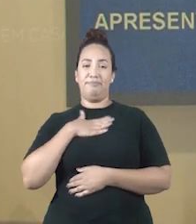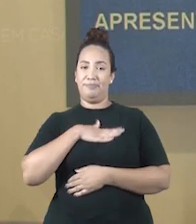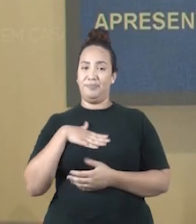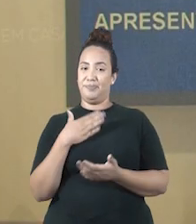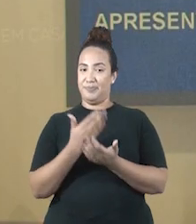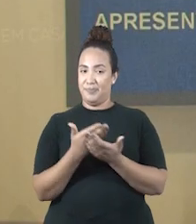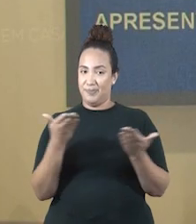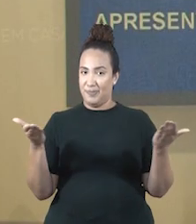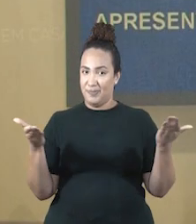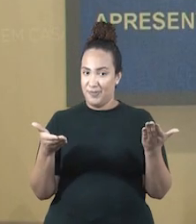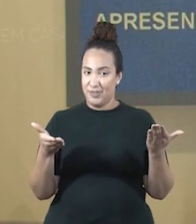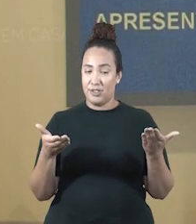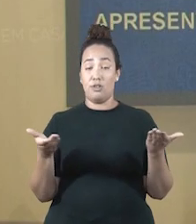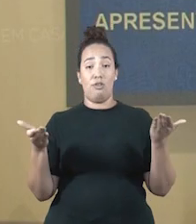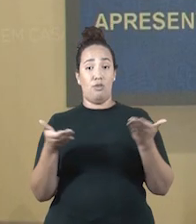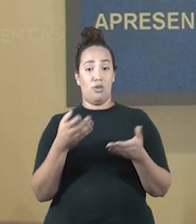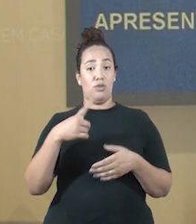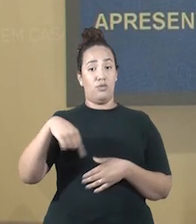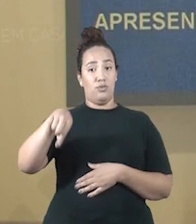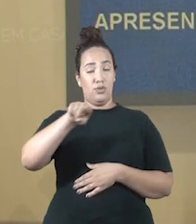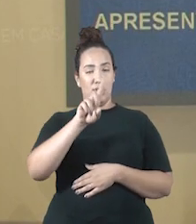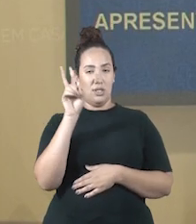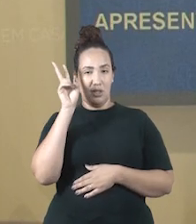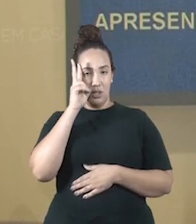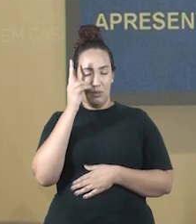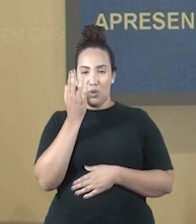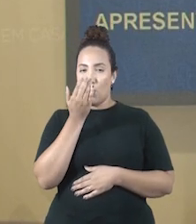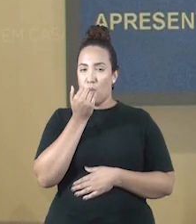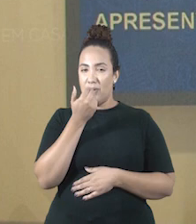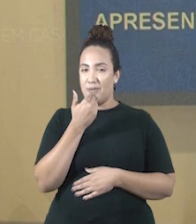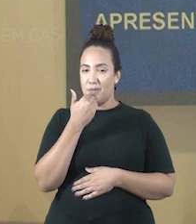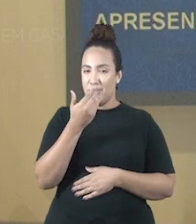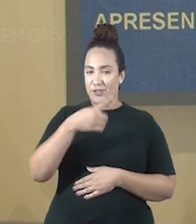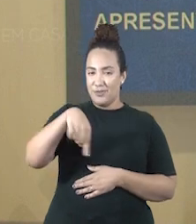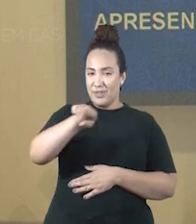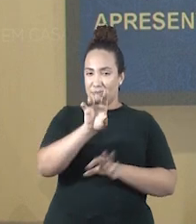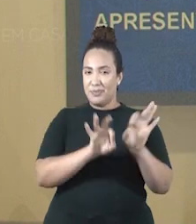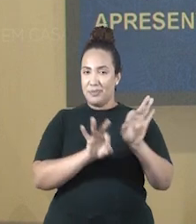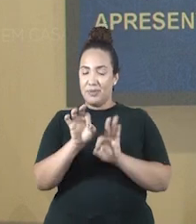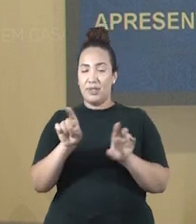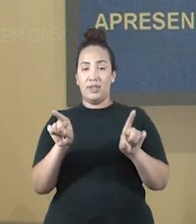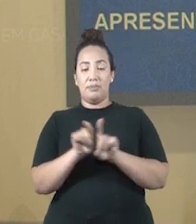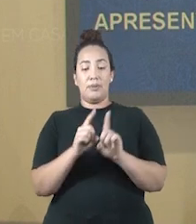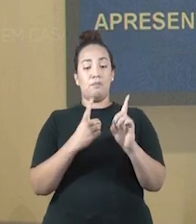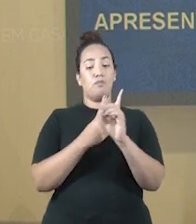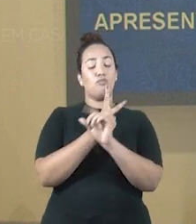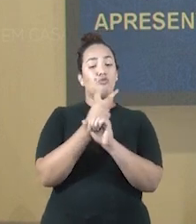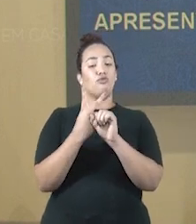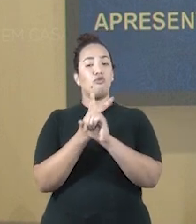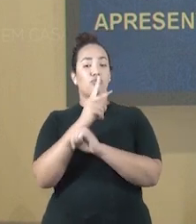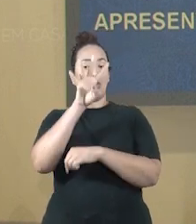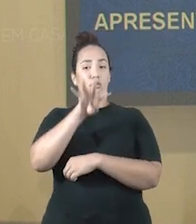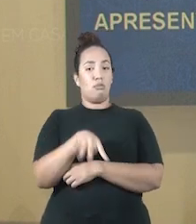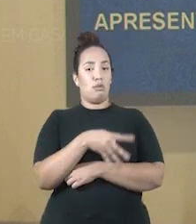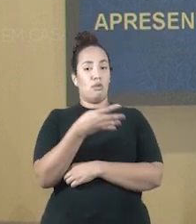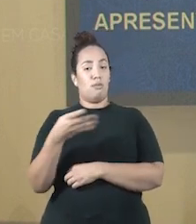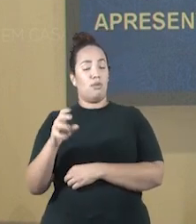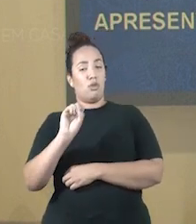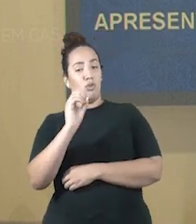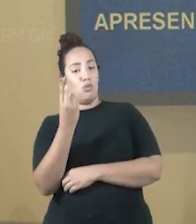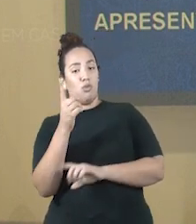dos aprendizados de hoje? Agora pegue o alimento que eu falei lá no início e procure um gráfico ou uma tabela